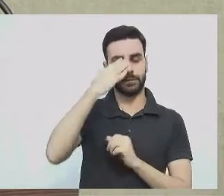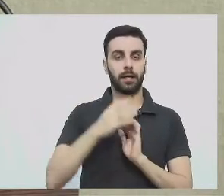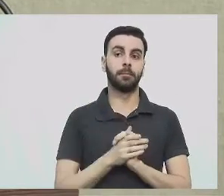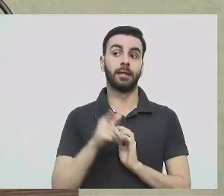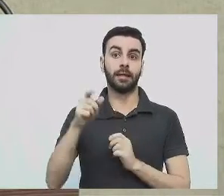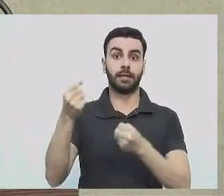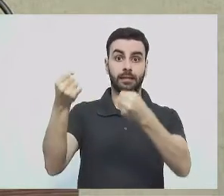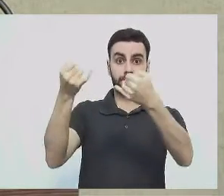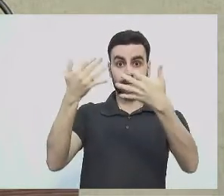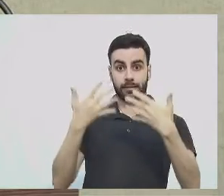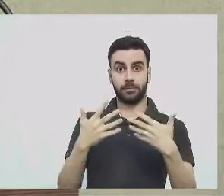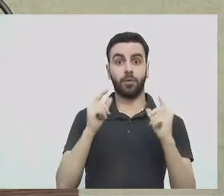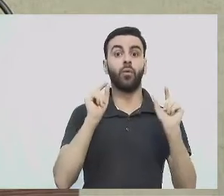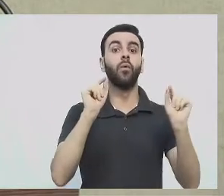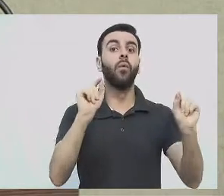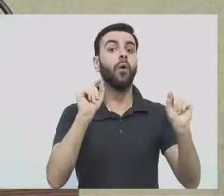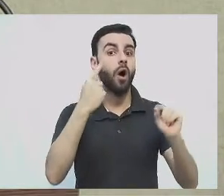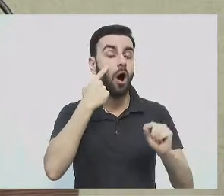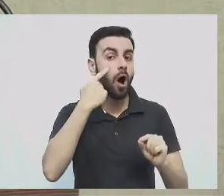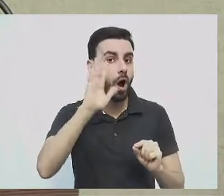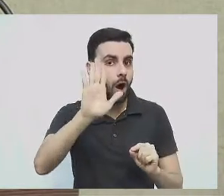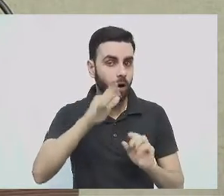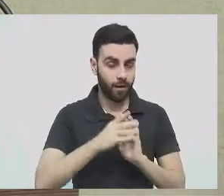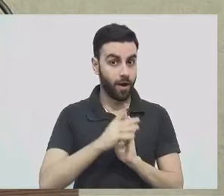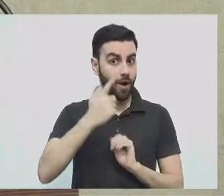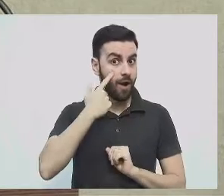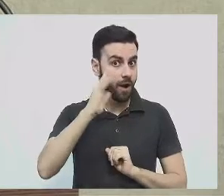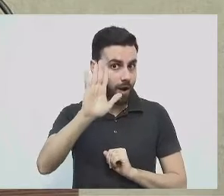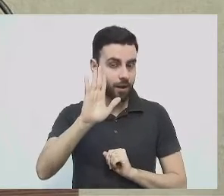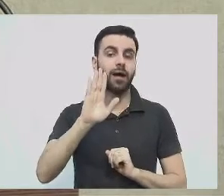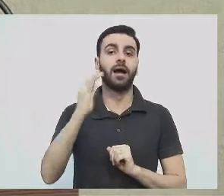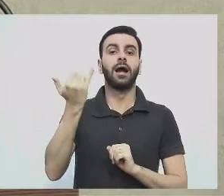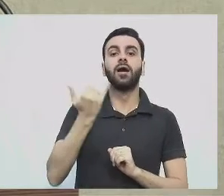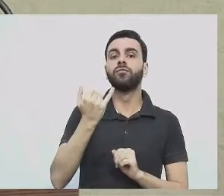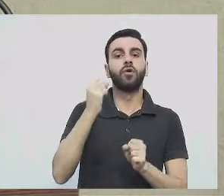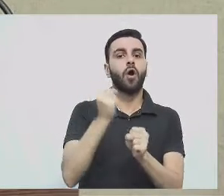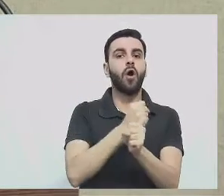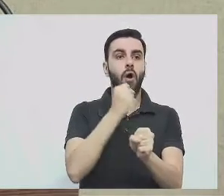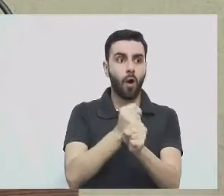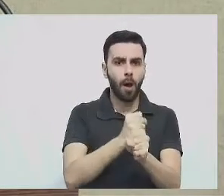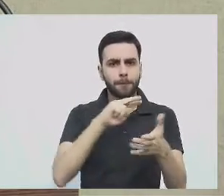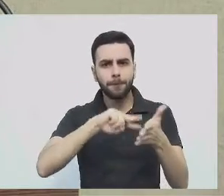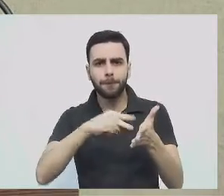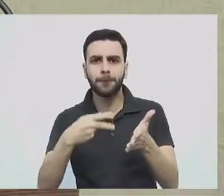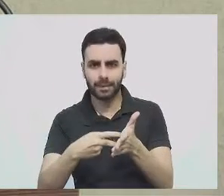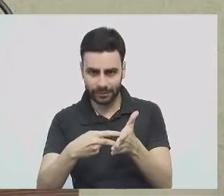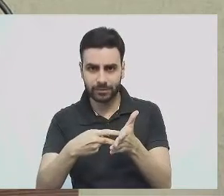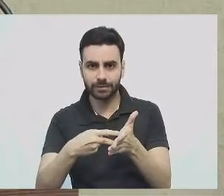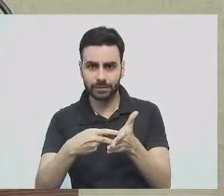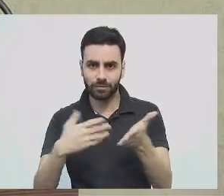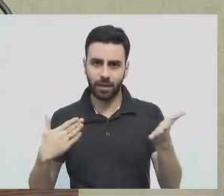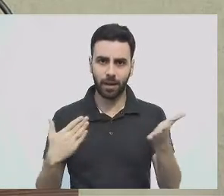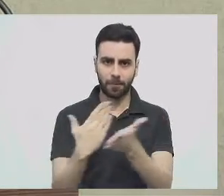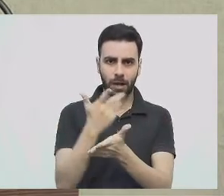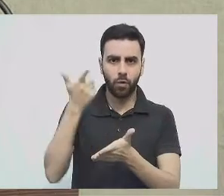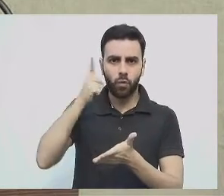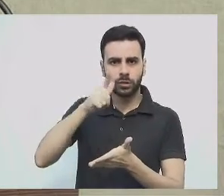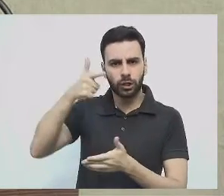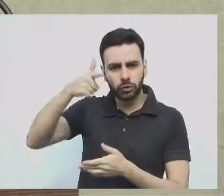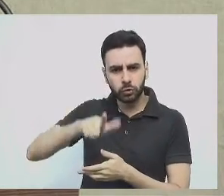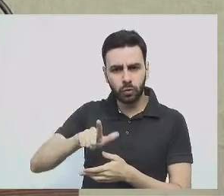DJ, olha a fala do deputado. Obra não dá reeleição para vereador. E isso é verdade, isso é